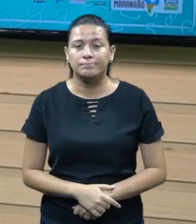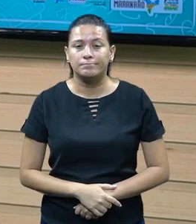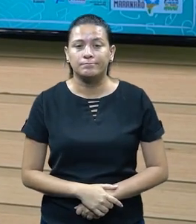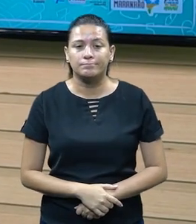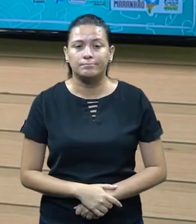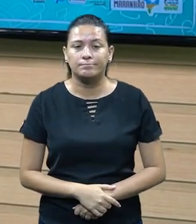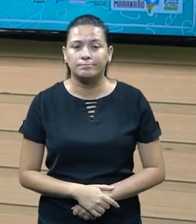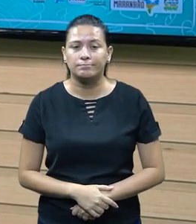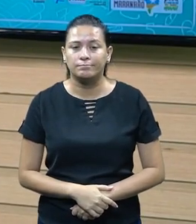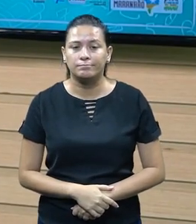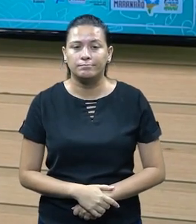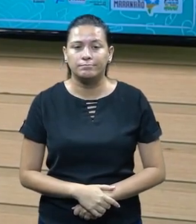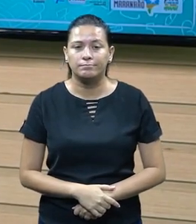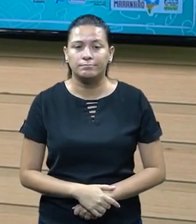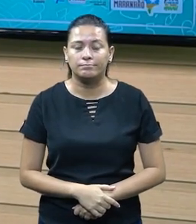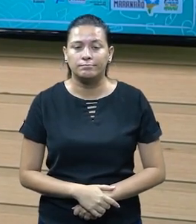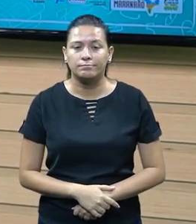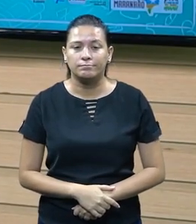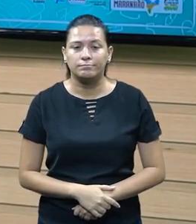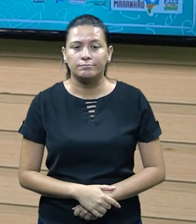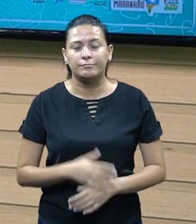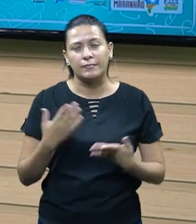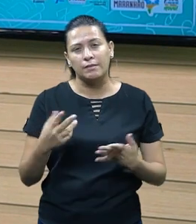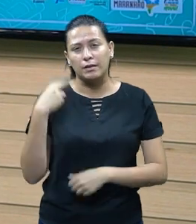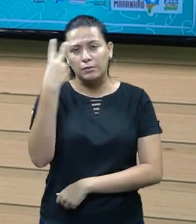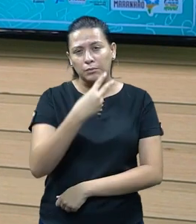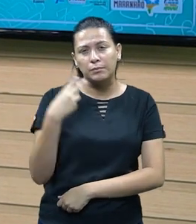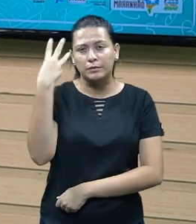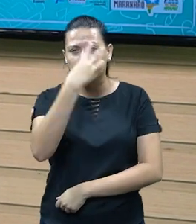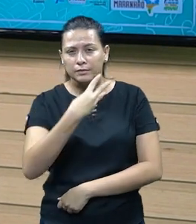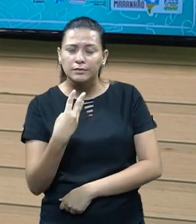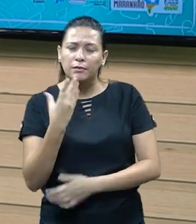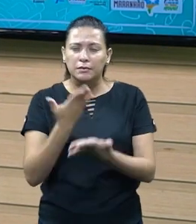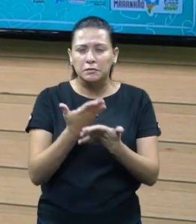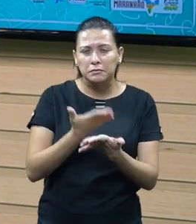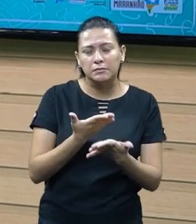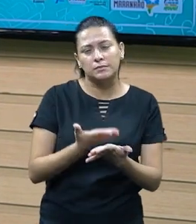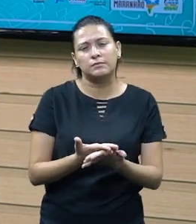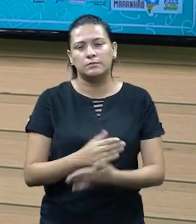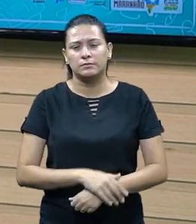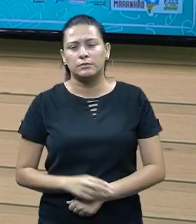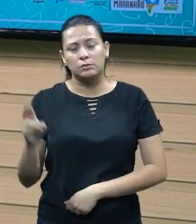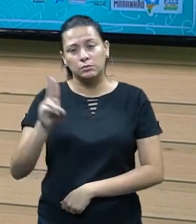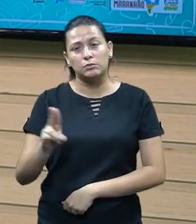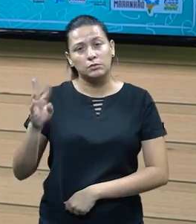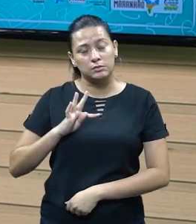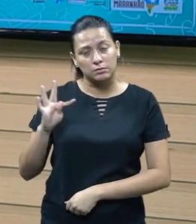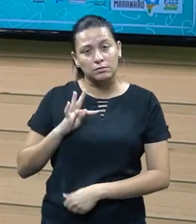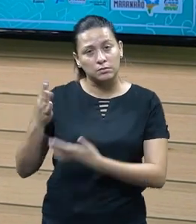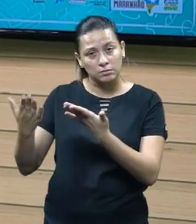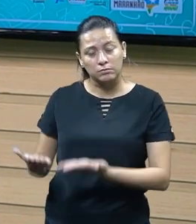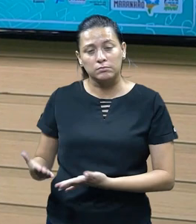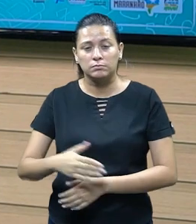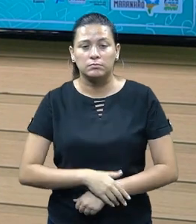gente otimiza o nosso tempo a gente não precisa ficar Du 3 horas estudando quando a gente utiliza essa